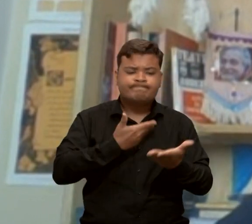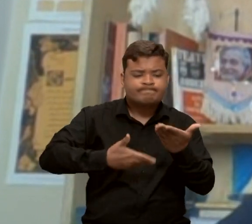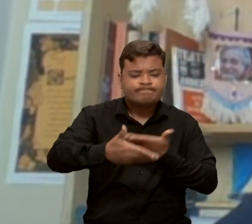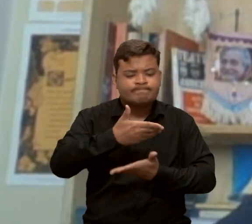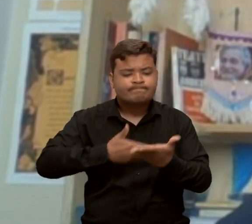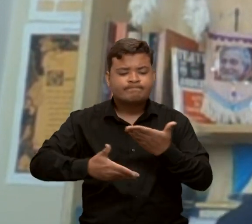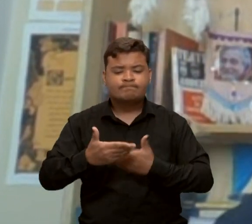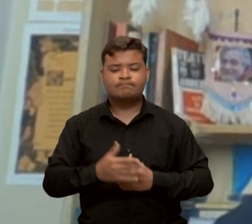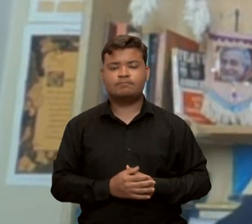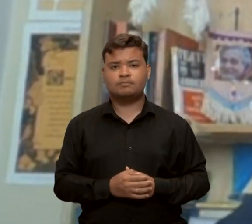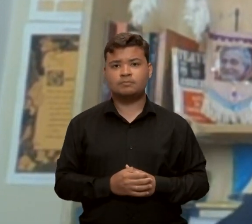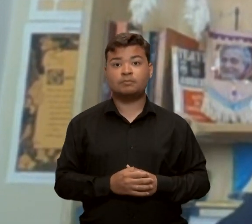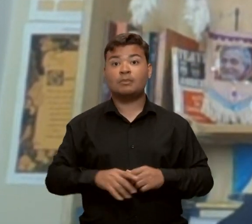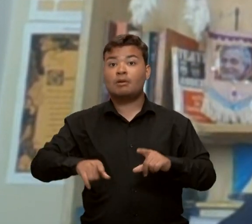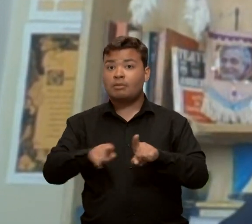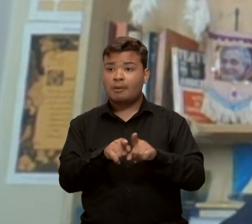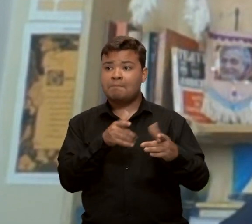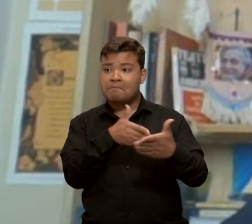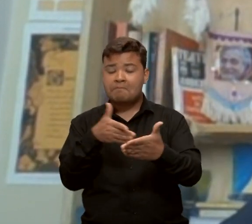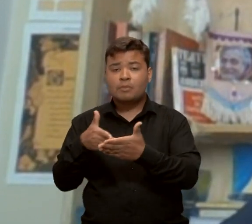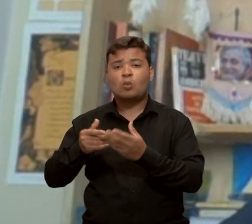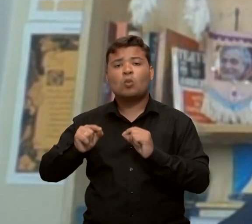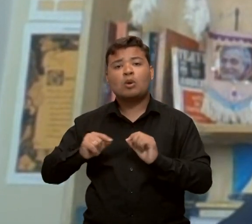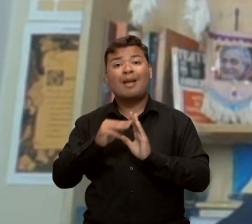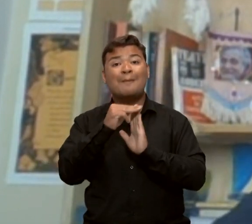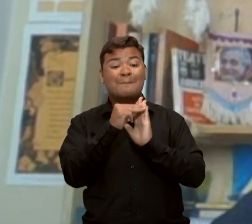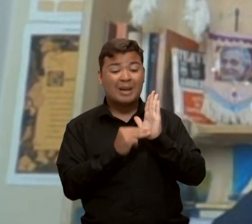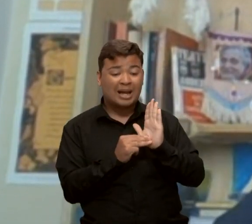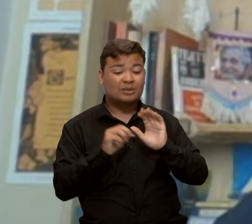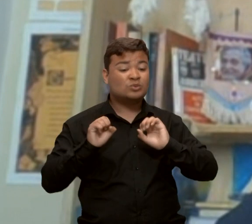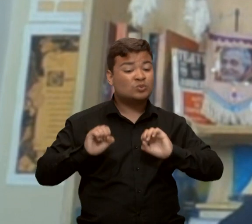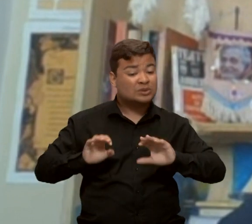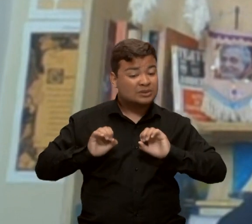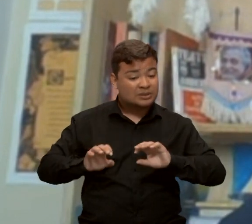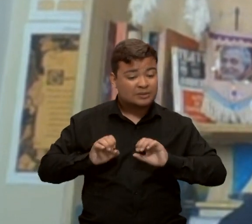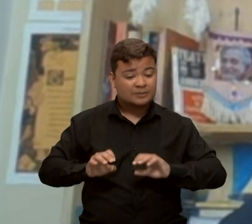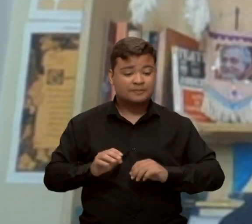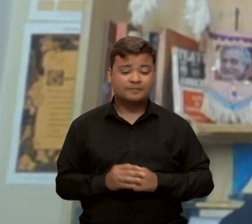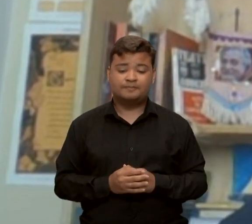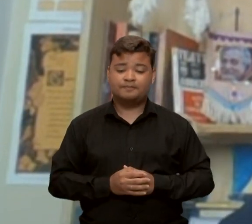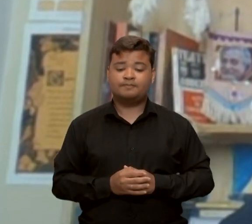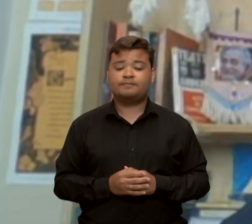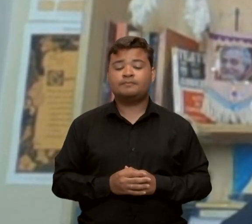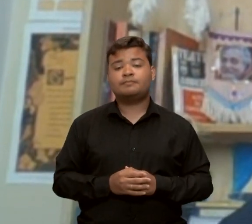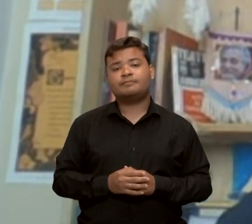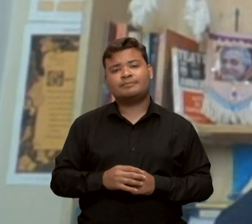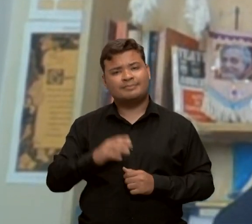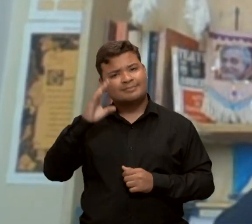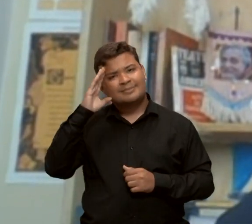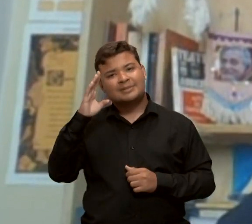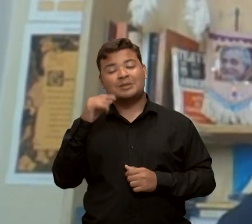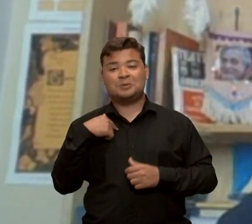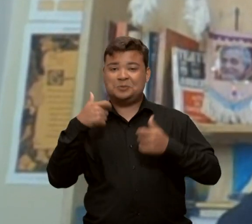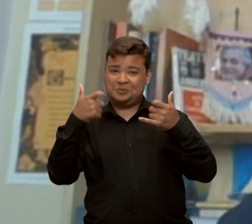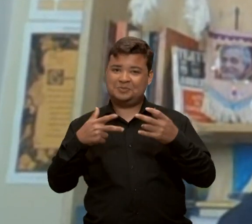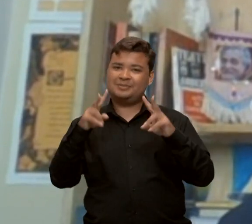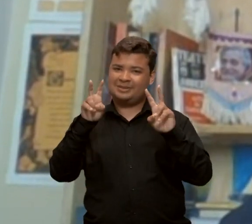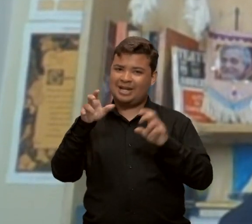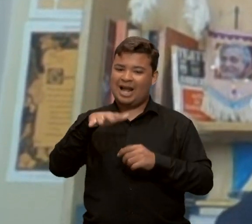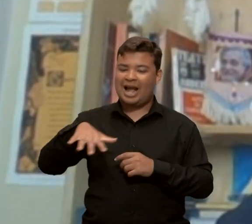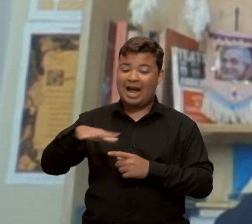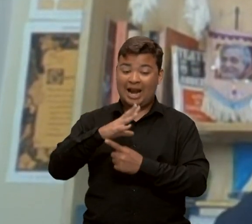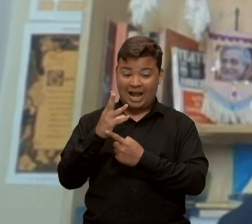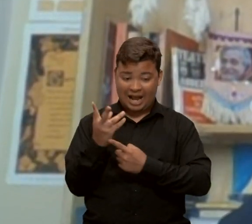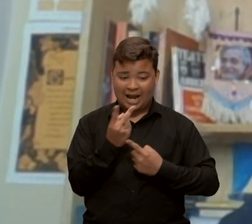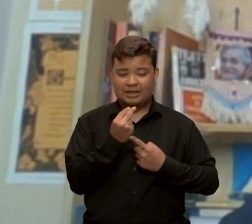sejam as barreiras metodológicas nos ambientes de ensino. Eu falo muito do lugar do ensino de arte, que eu trabalho, sou